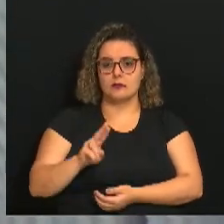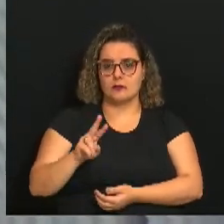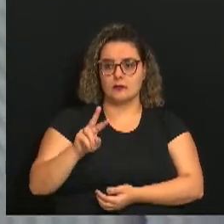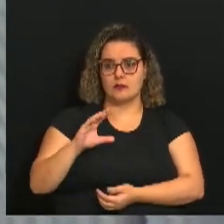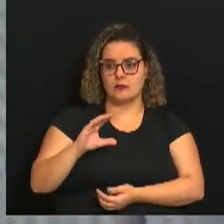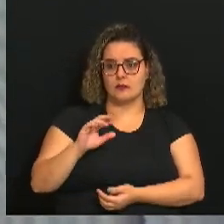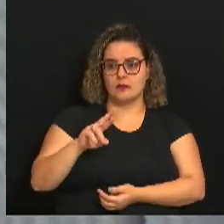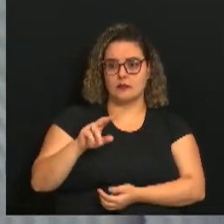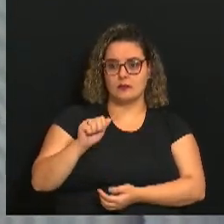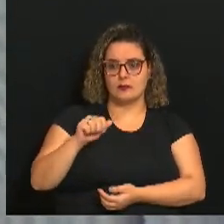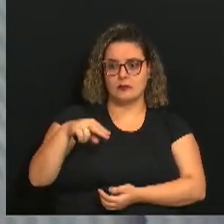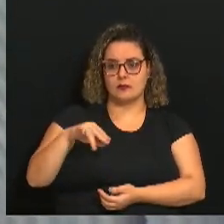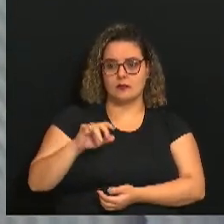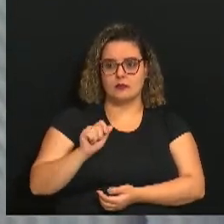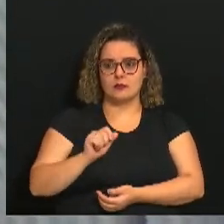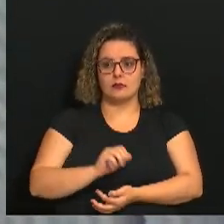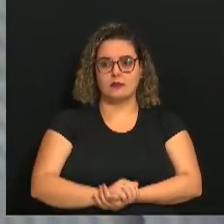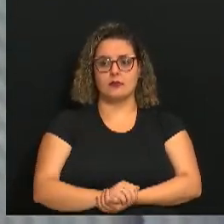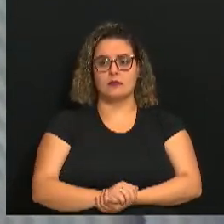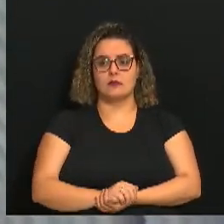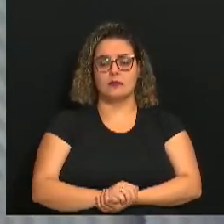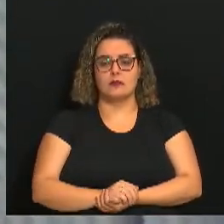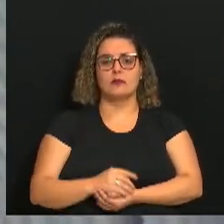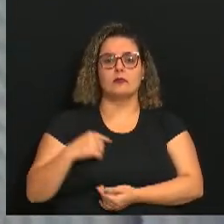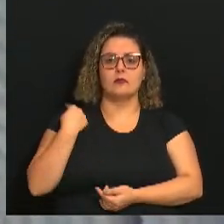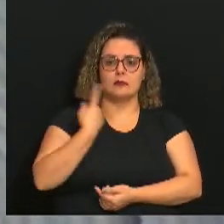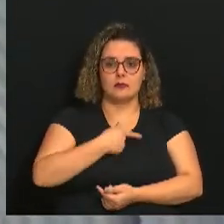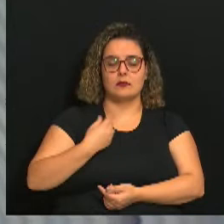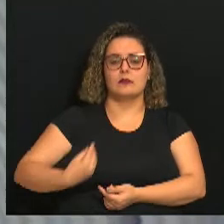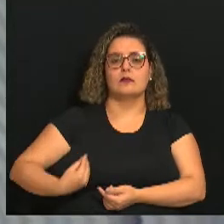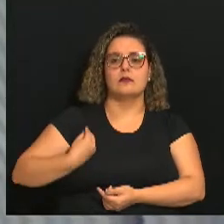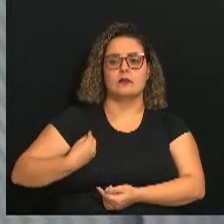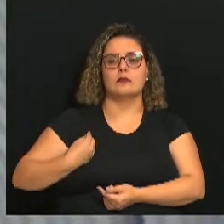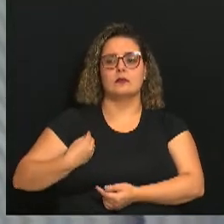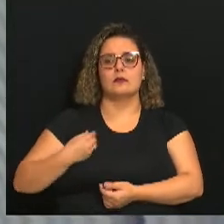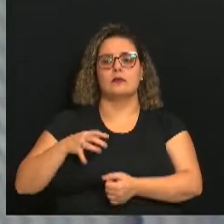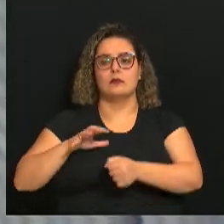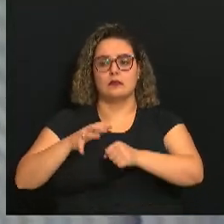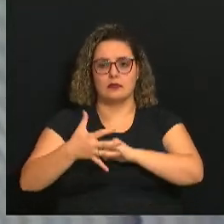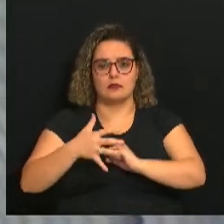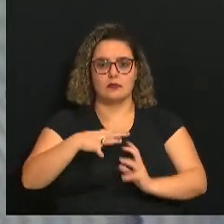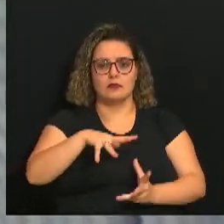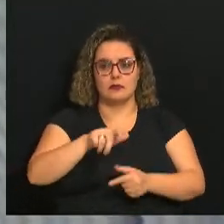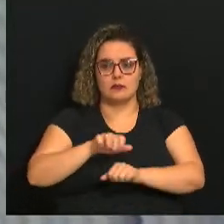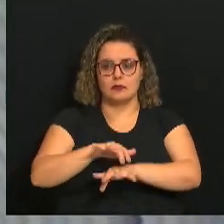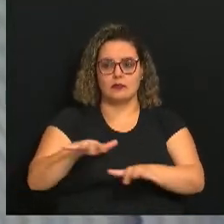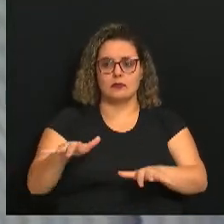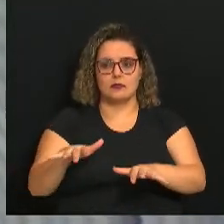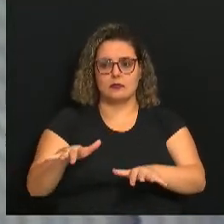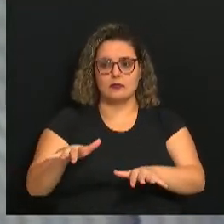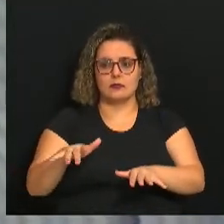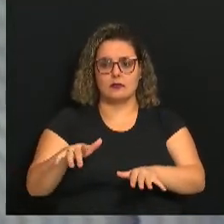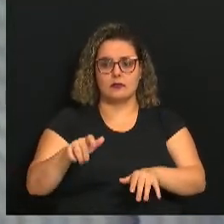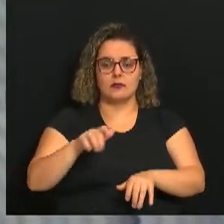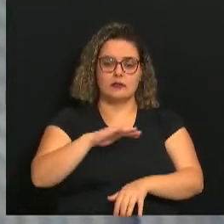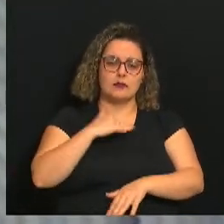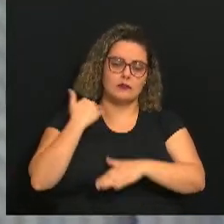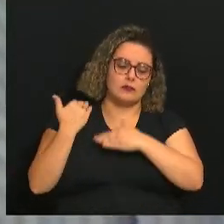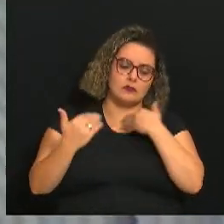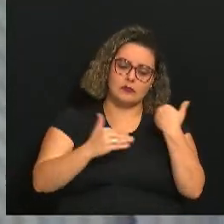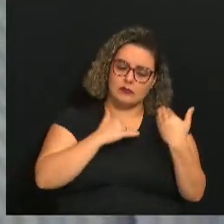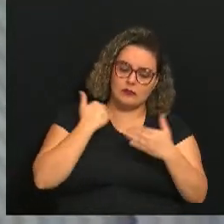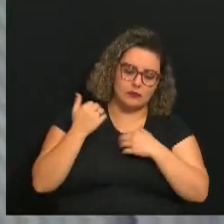Não bastava, vamos dizer assim, a gente viver uma pandemia que está levando aí à morte, né, milhões